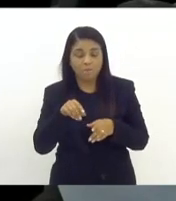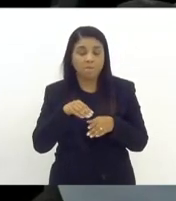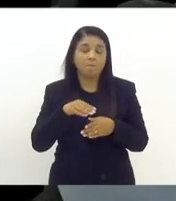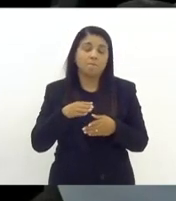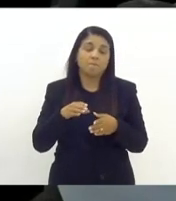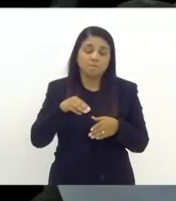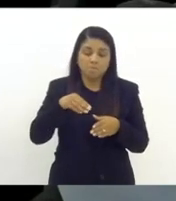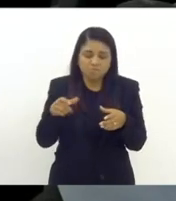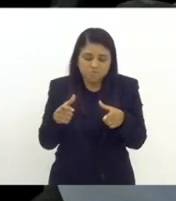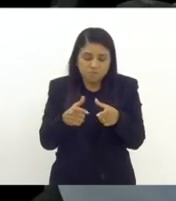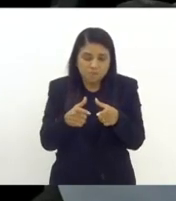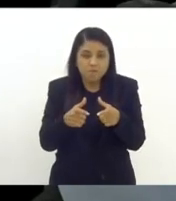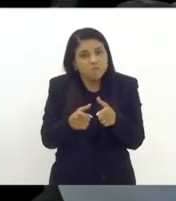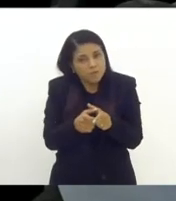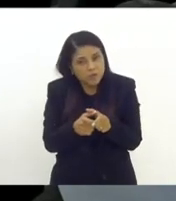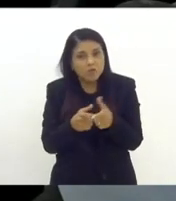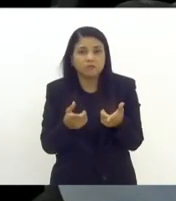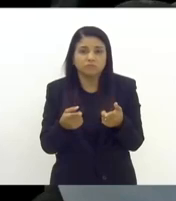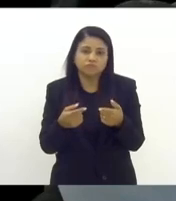fazer essa distinção